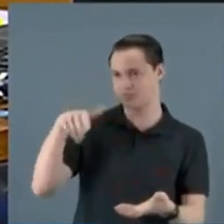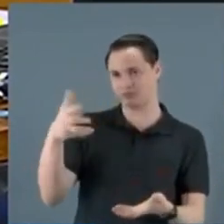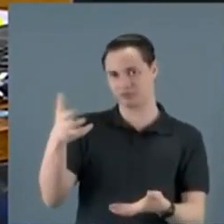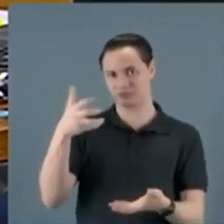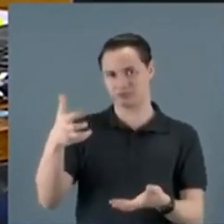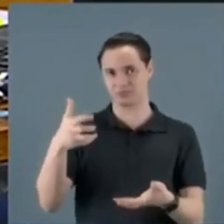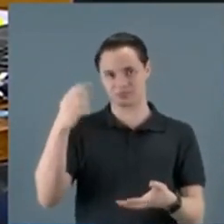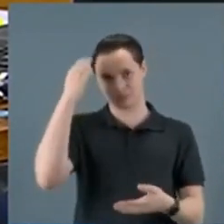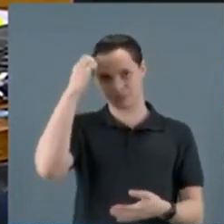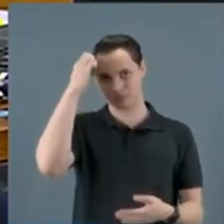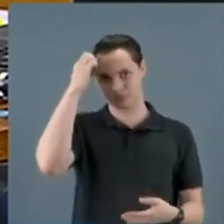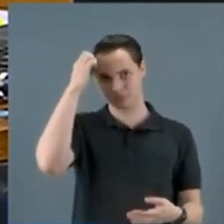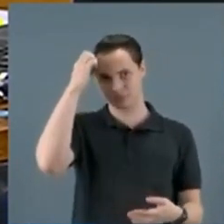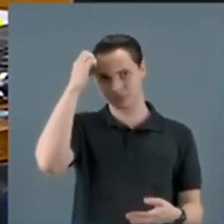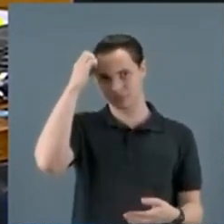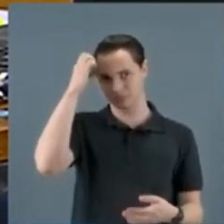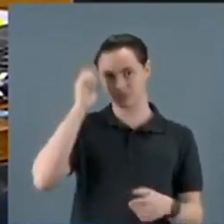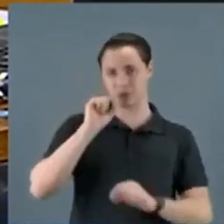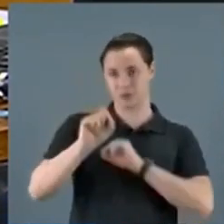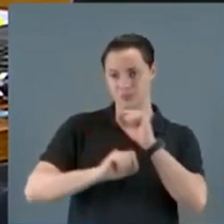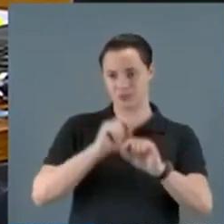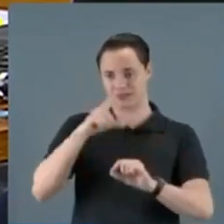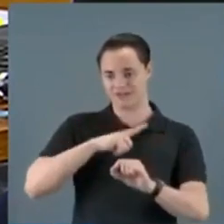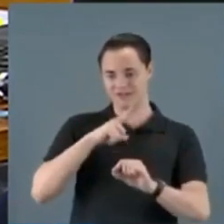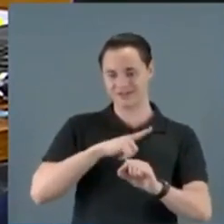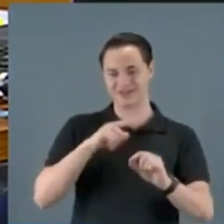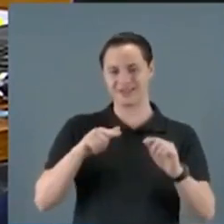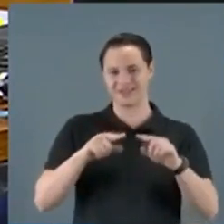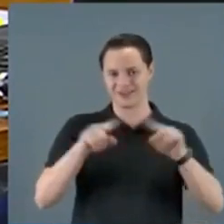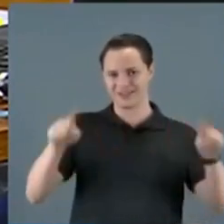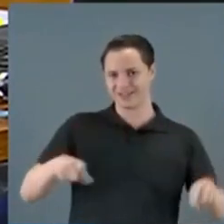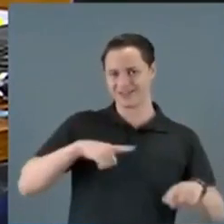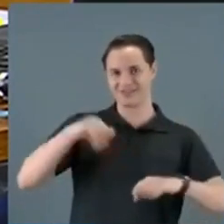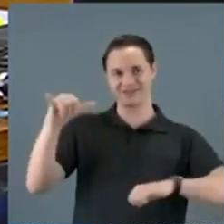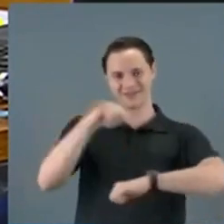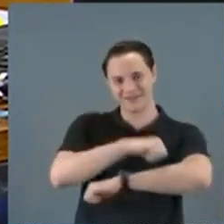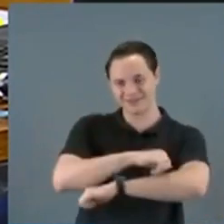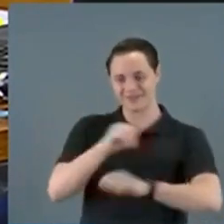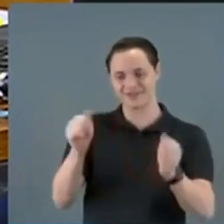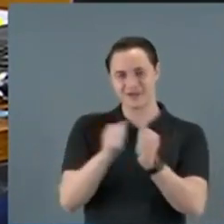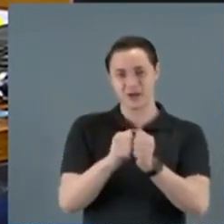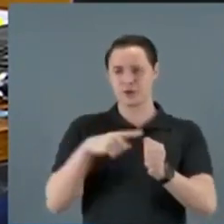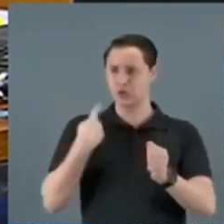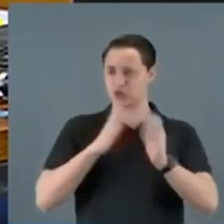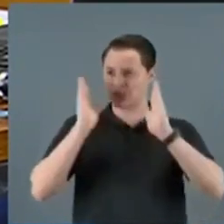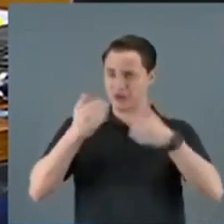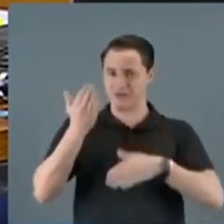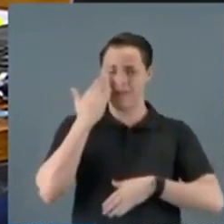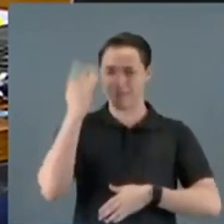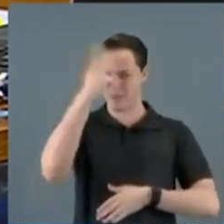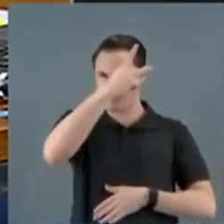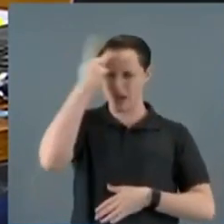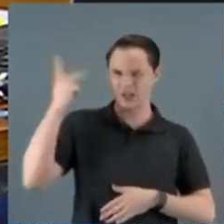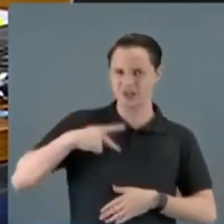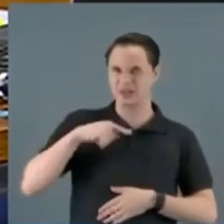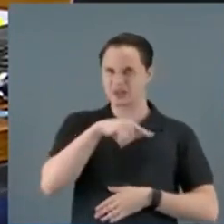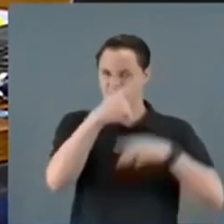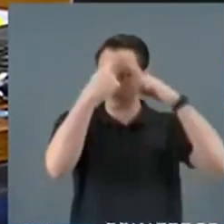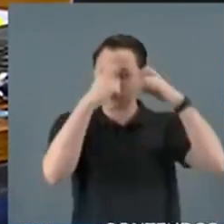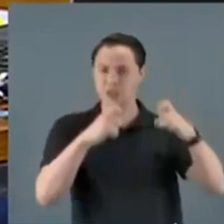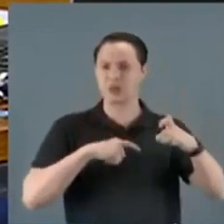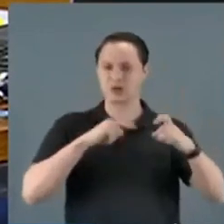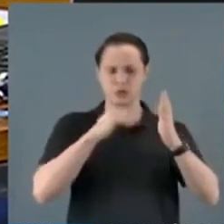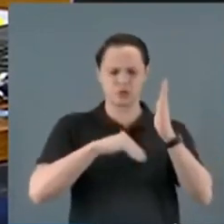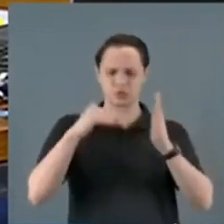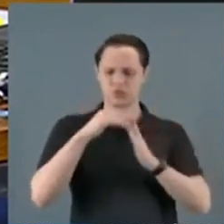com querosene para dar fogo em Brasília, no aeroporto. Nós já ouvimos aqui o terrorista. Tudo isso aconteceu porque